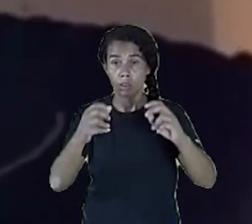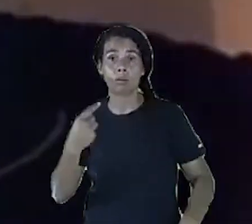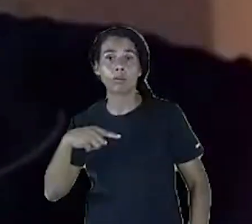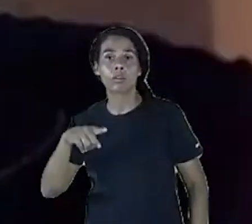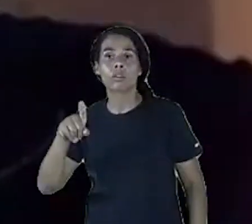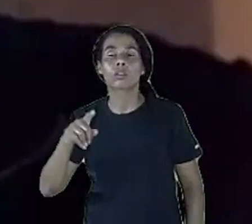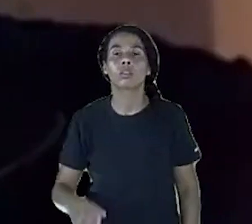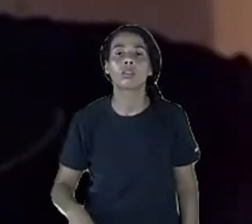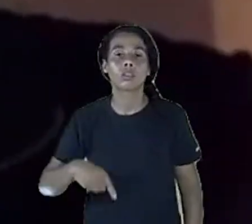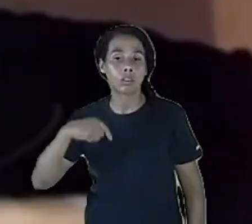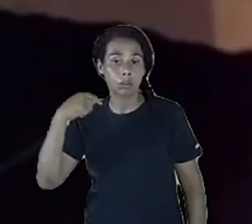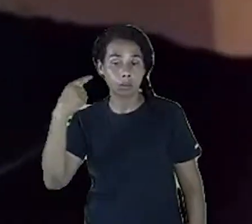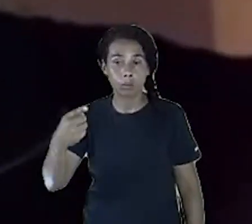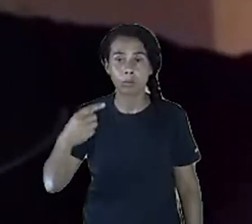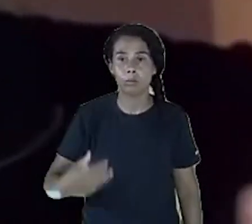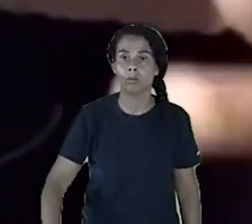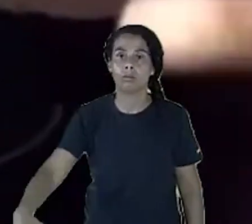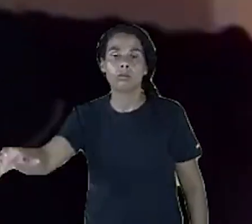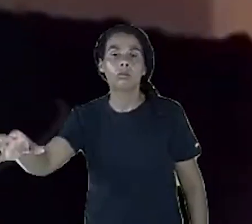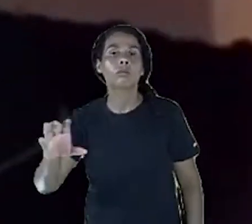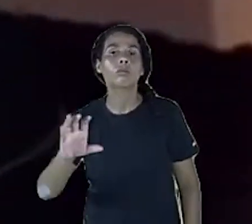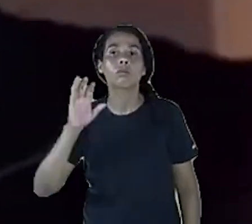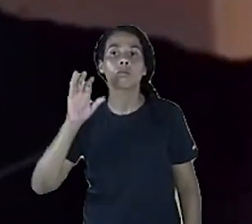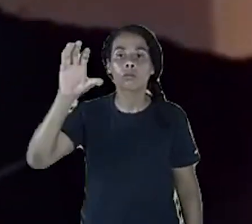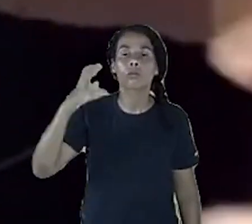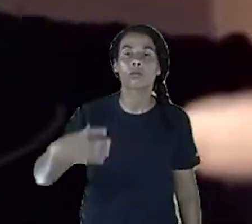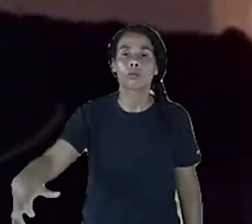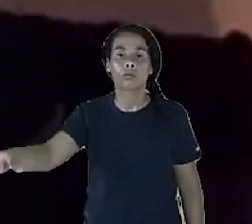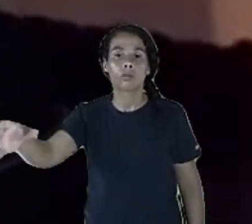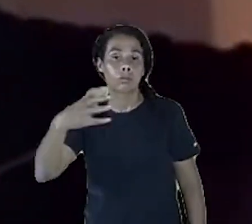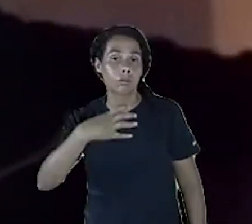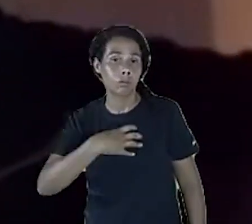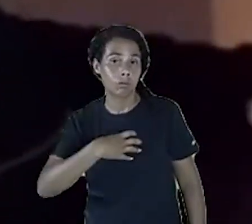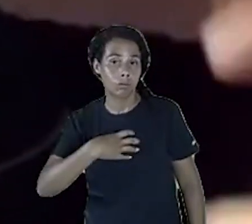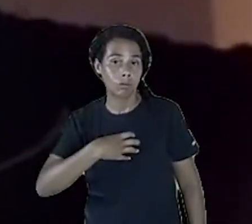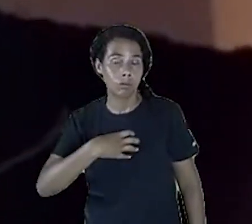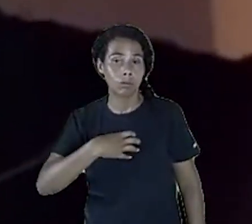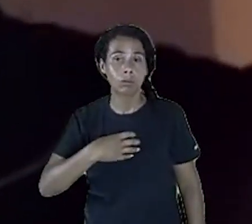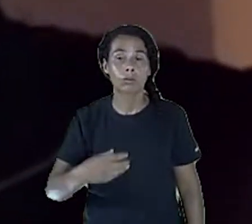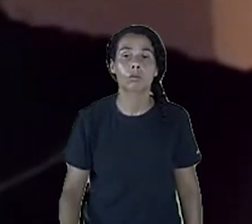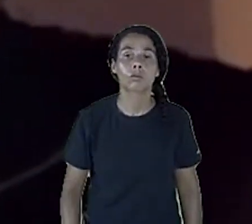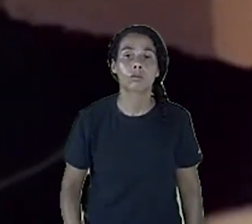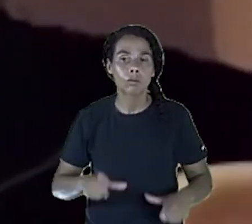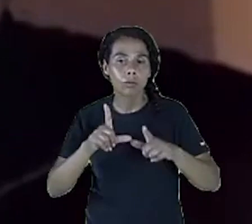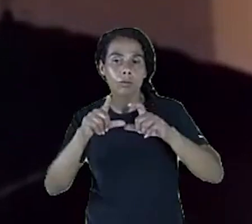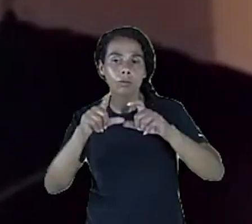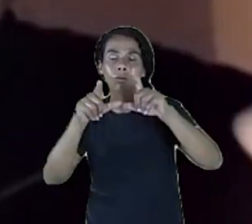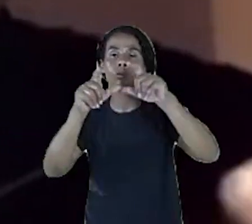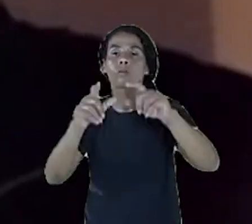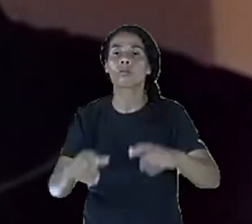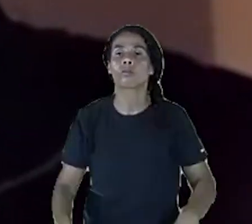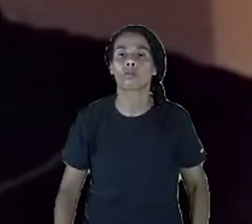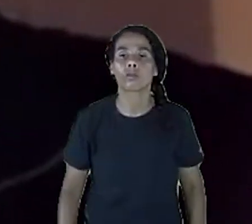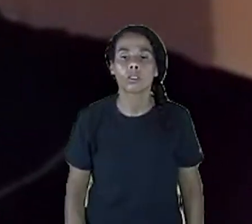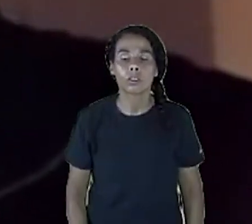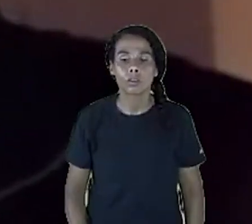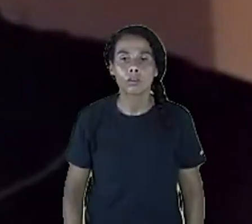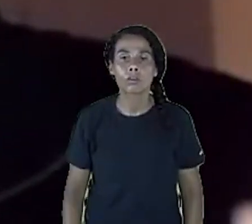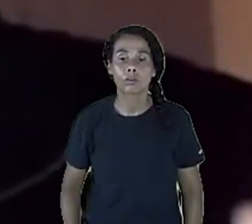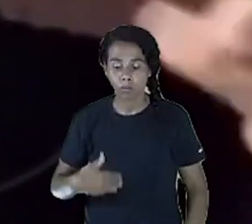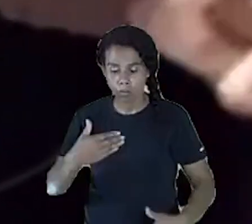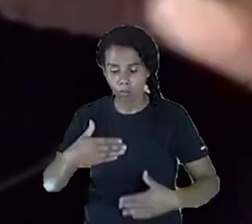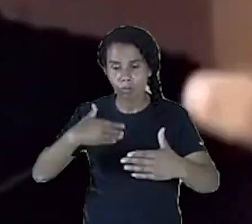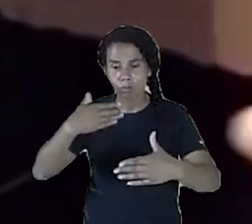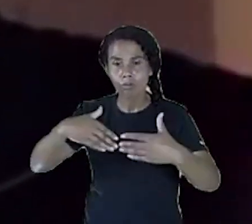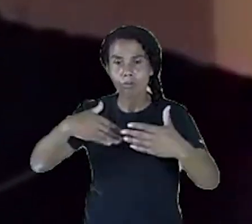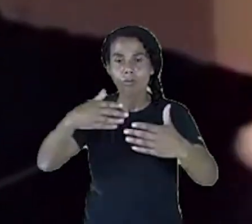Salvador, enfim, e aí chegar naquela outra cidade grande, a luz